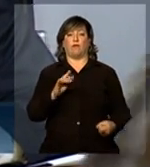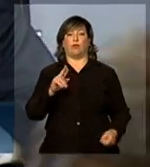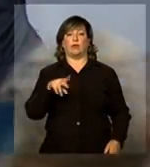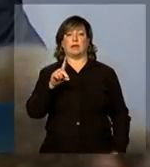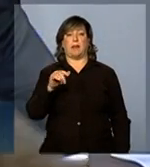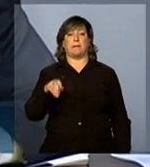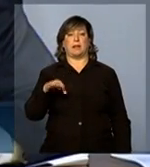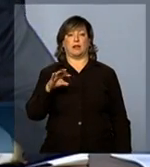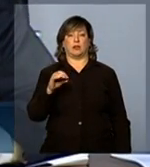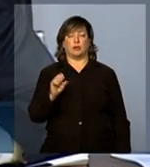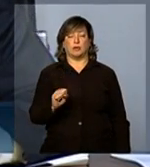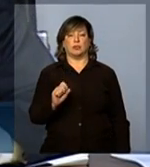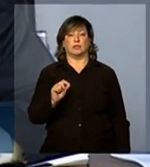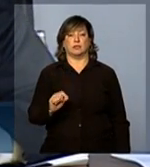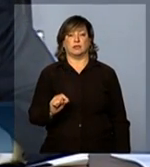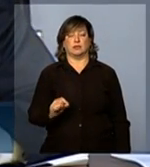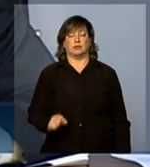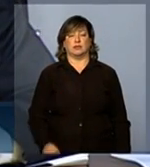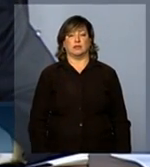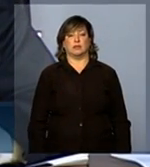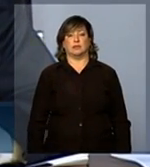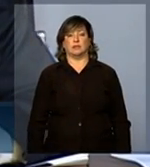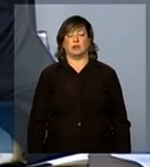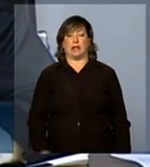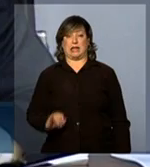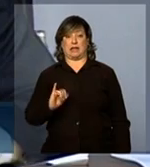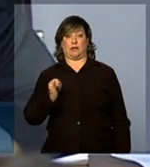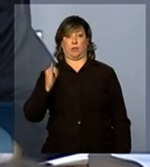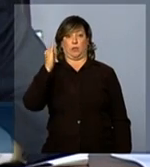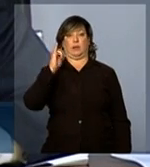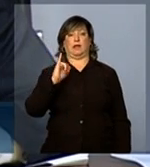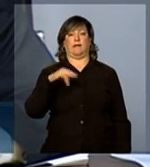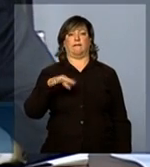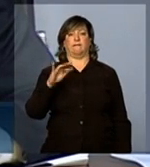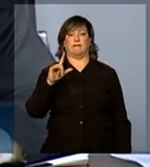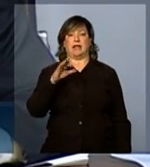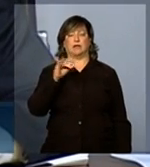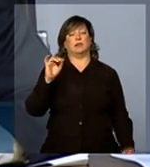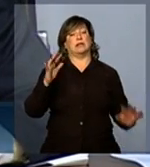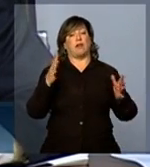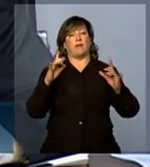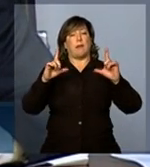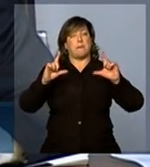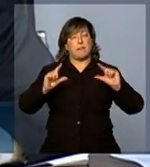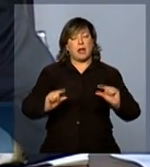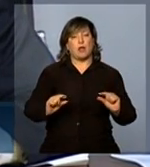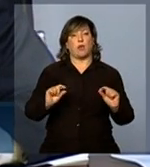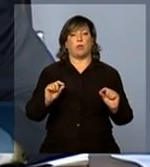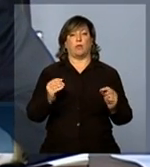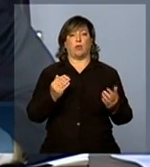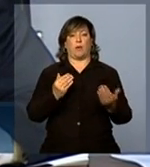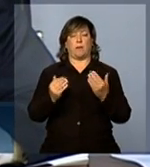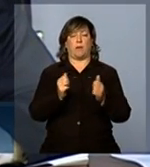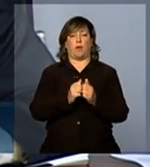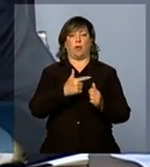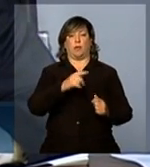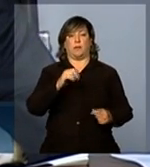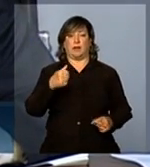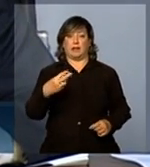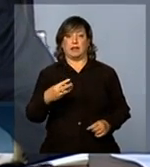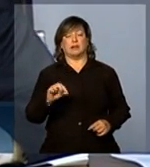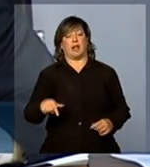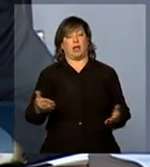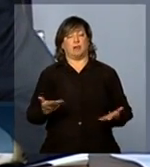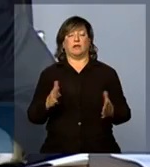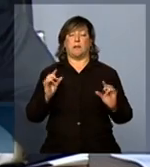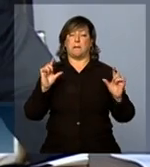fundamentos, com uma inflação talvez menor do que a de 2013, não é?